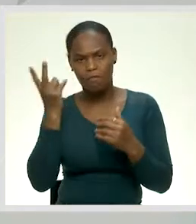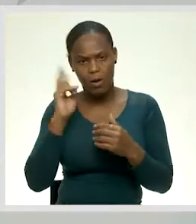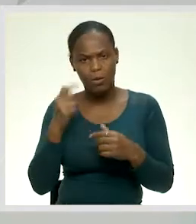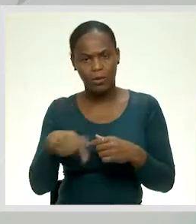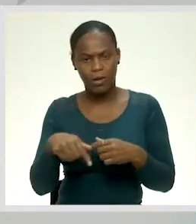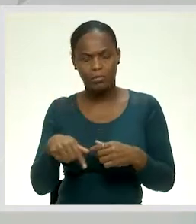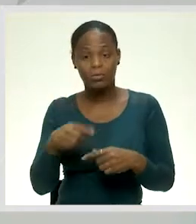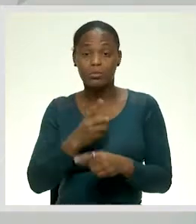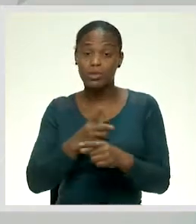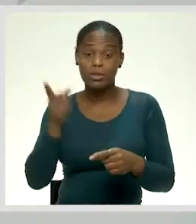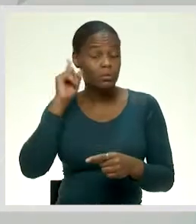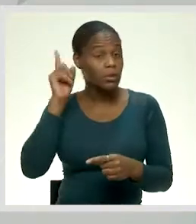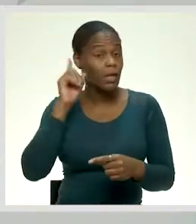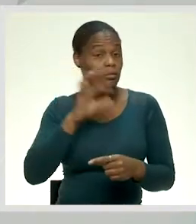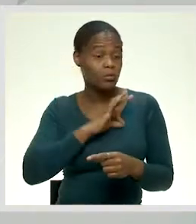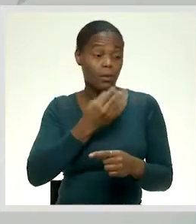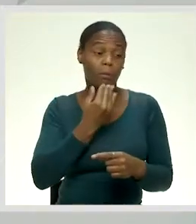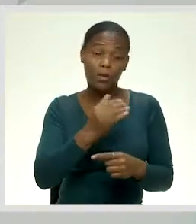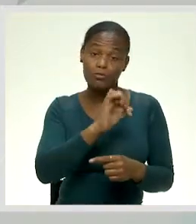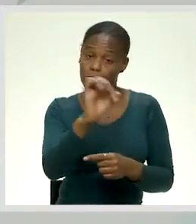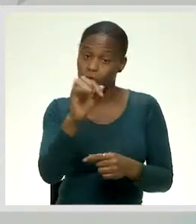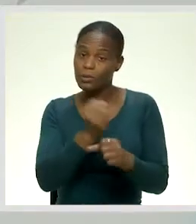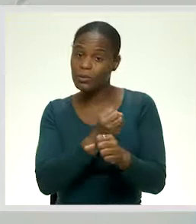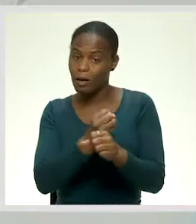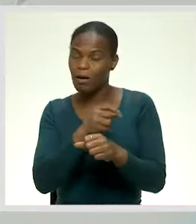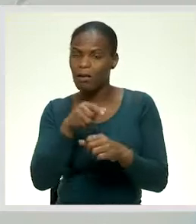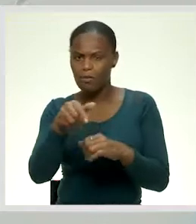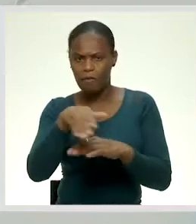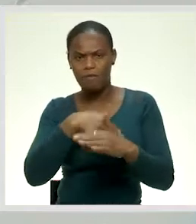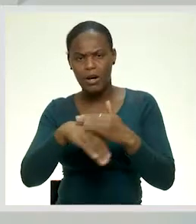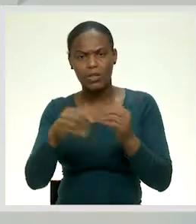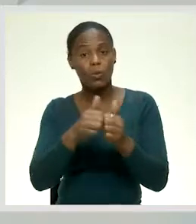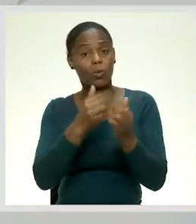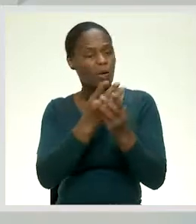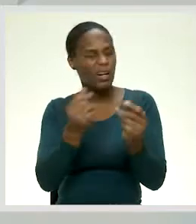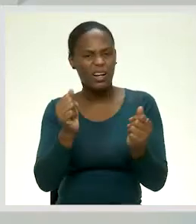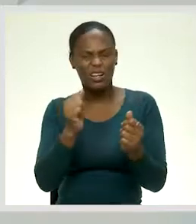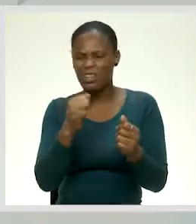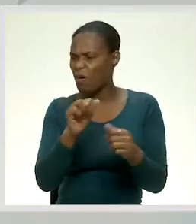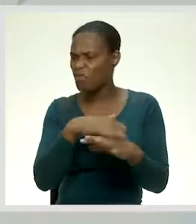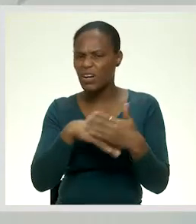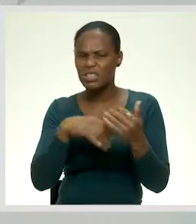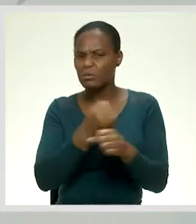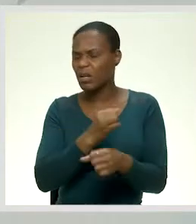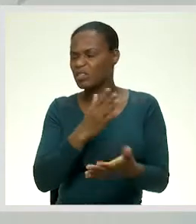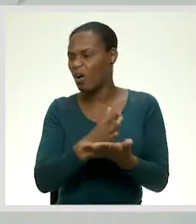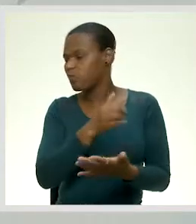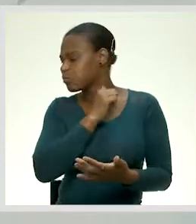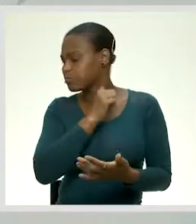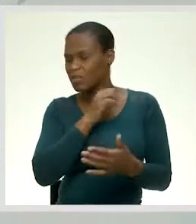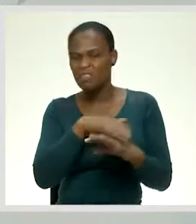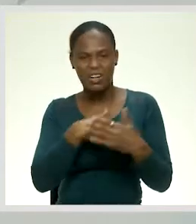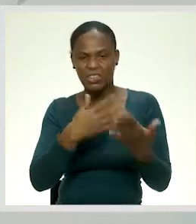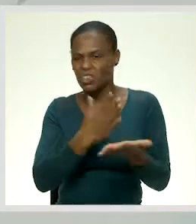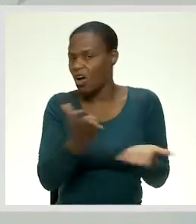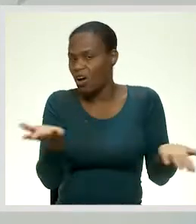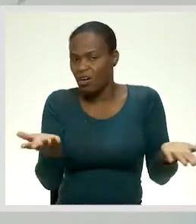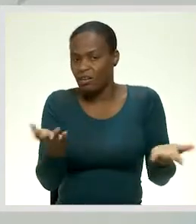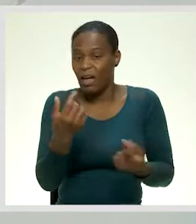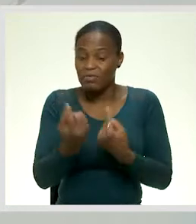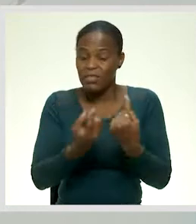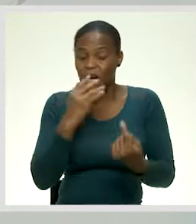professor pede determinados trabalhos, fazer com qualidade. Não façam o trabalho só por fazer. Há muitos alunos que